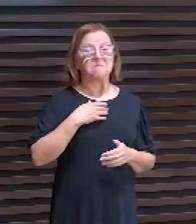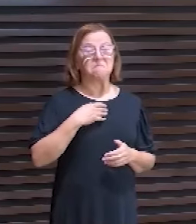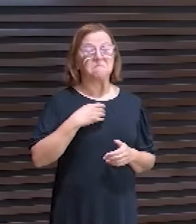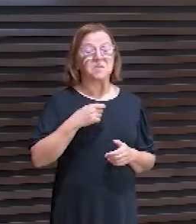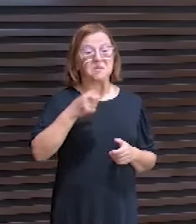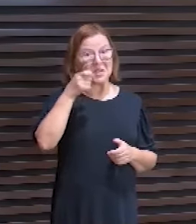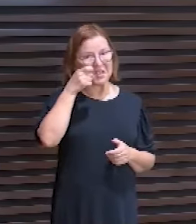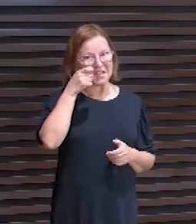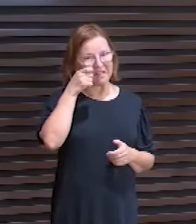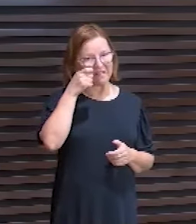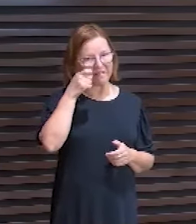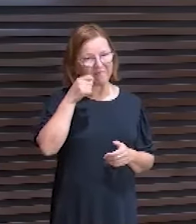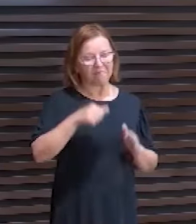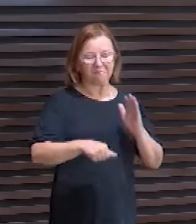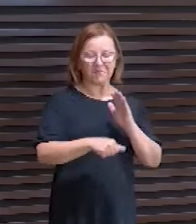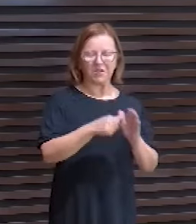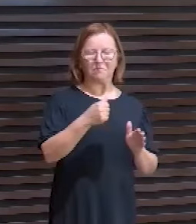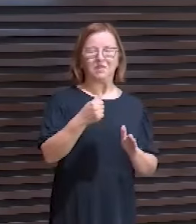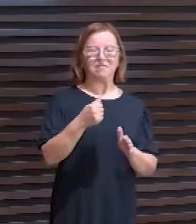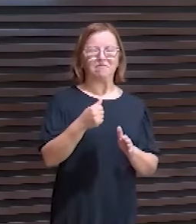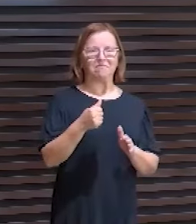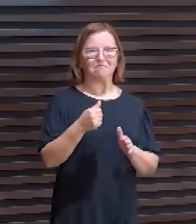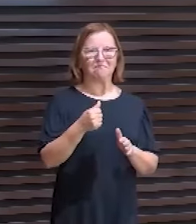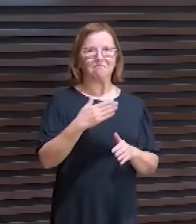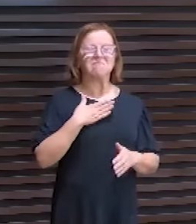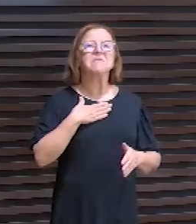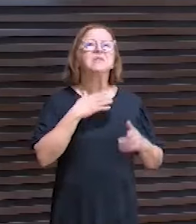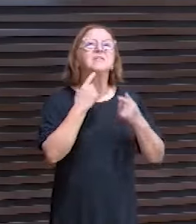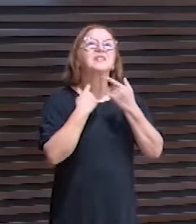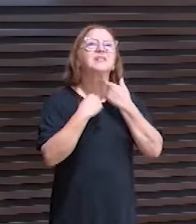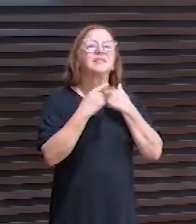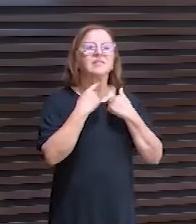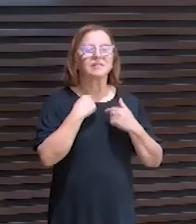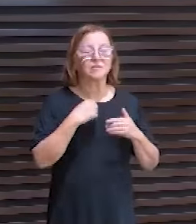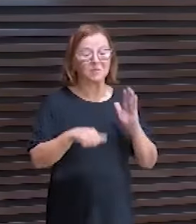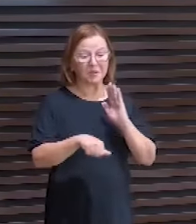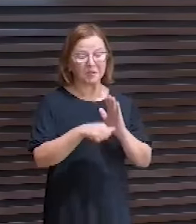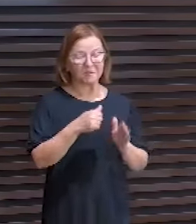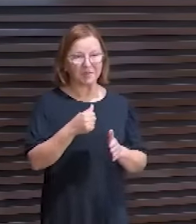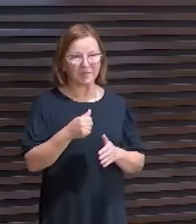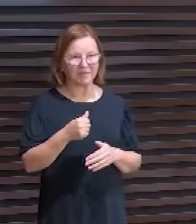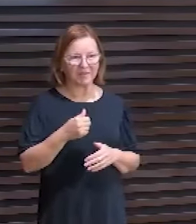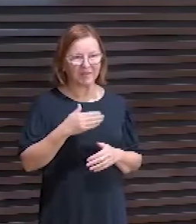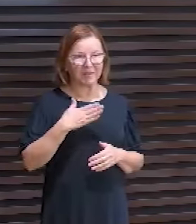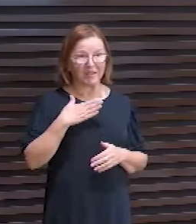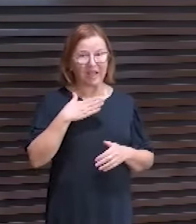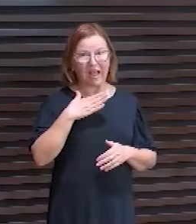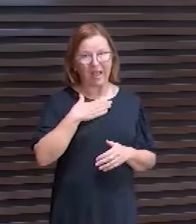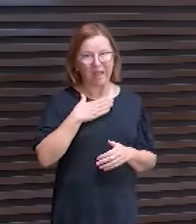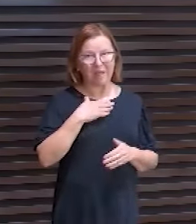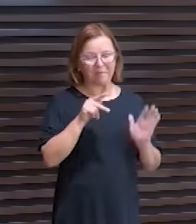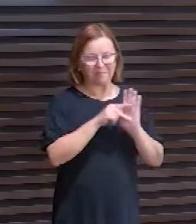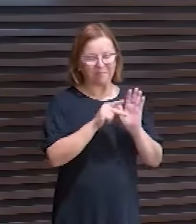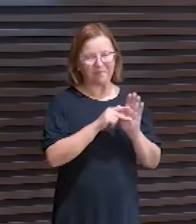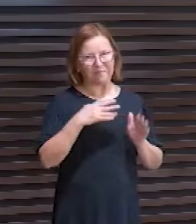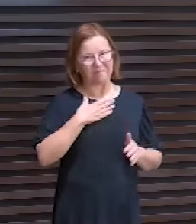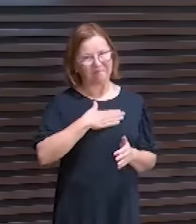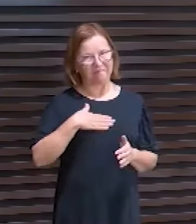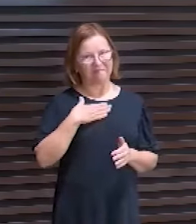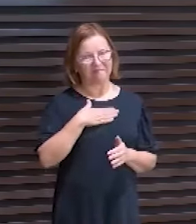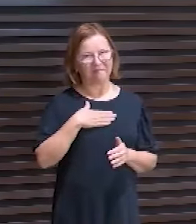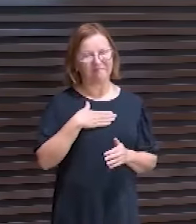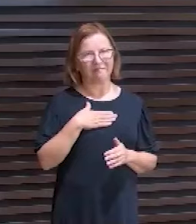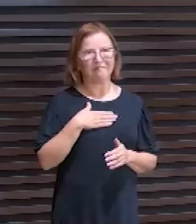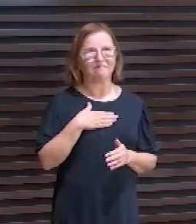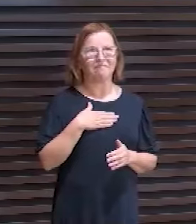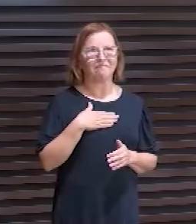interesse primeiro vem O meu desejo primeiro vem a minha satisfação muitas